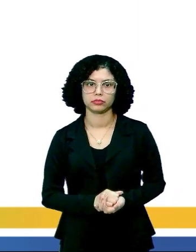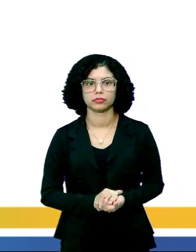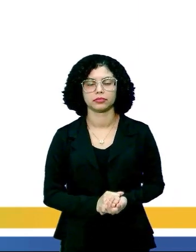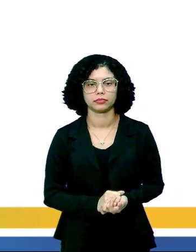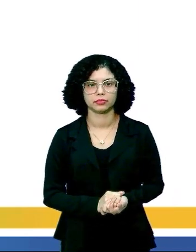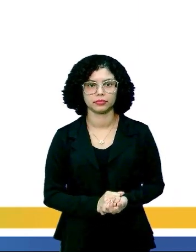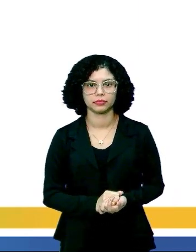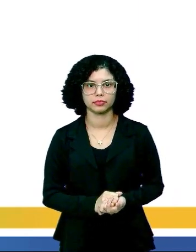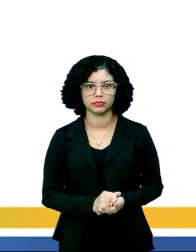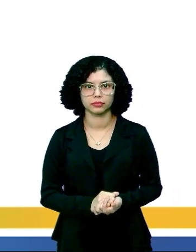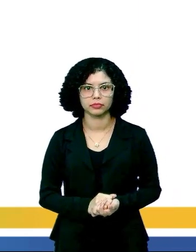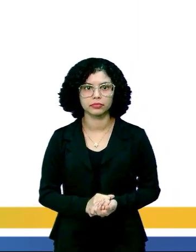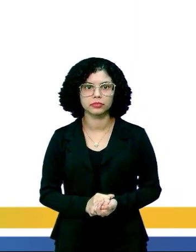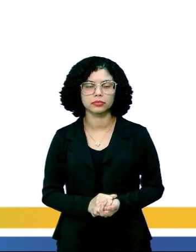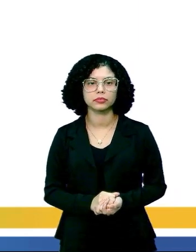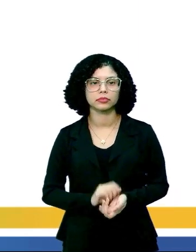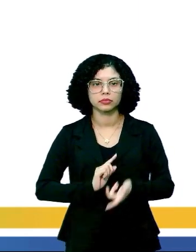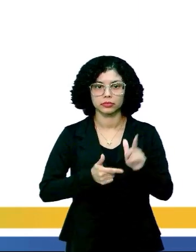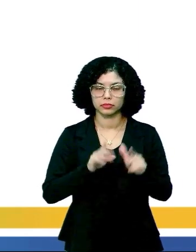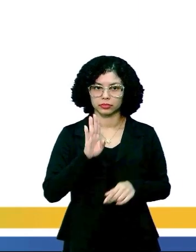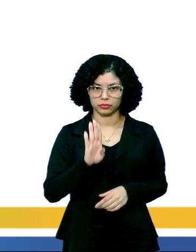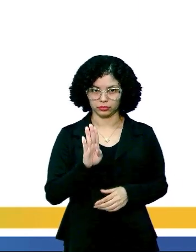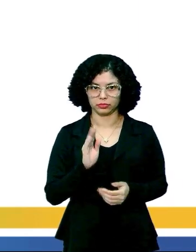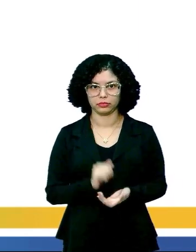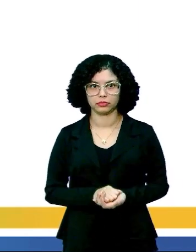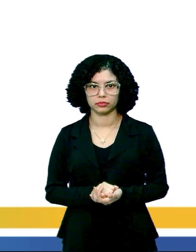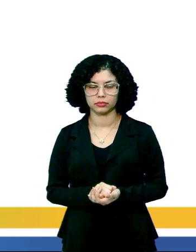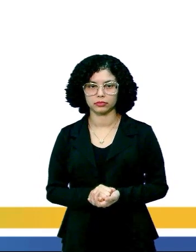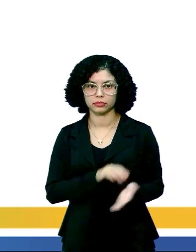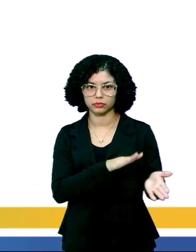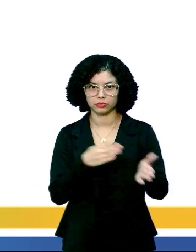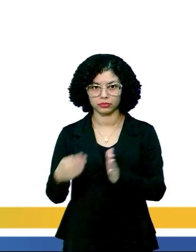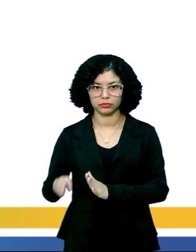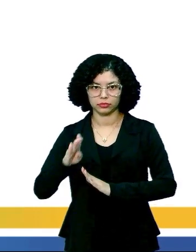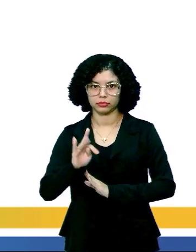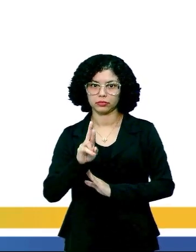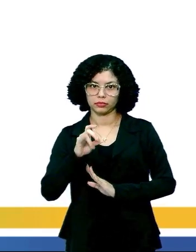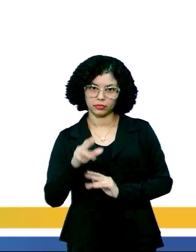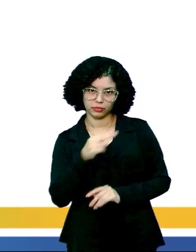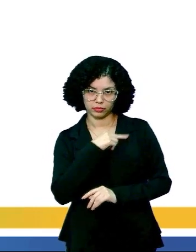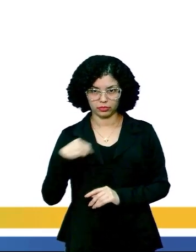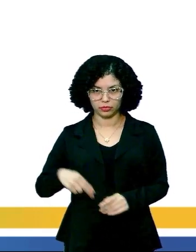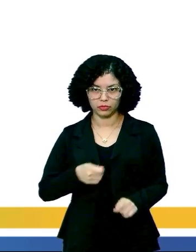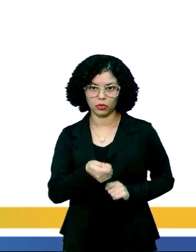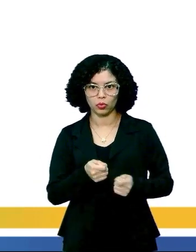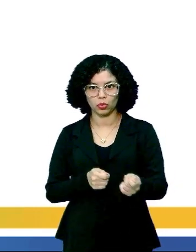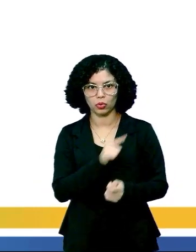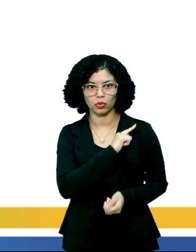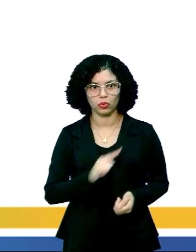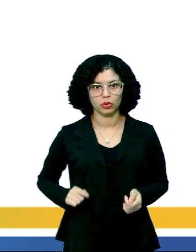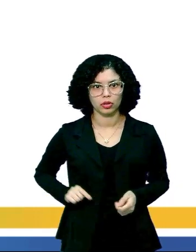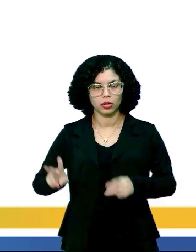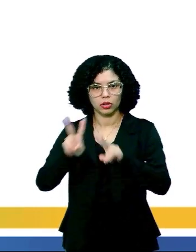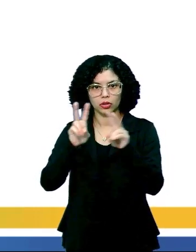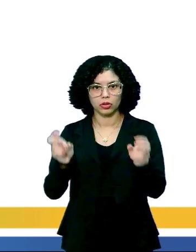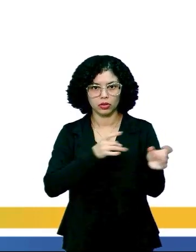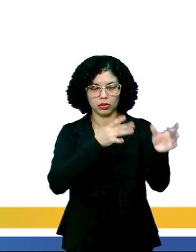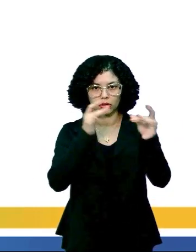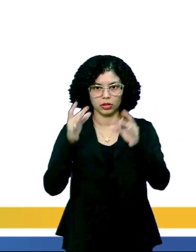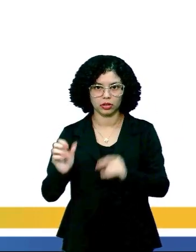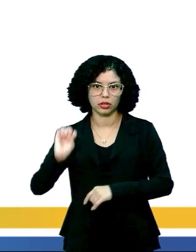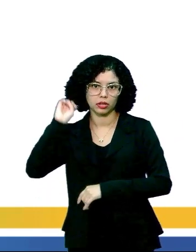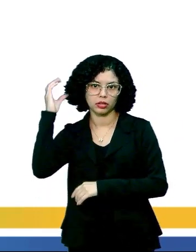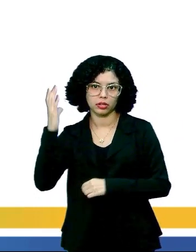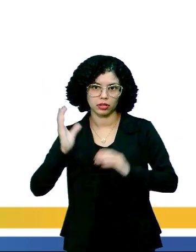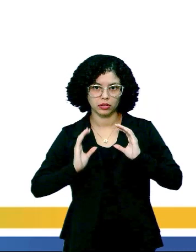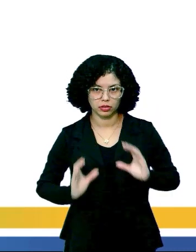China. Letra B, é parte da burocracia chinesa e do controle do governo sobre